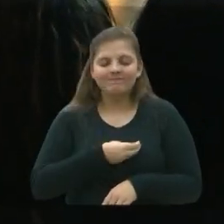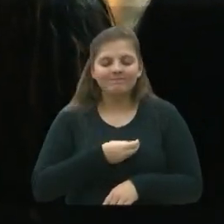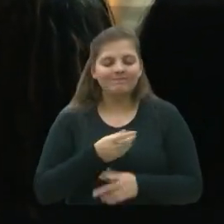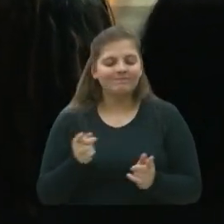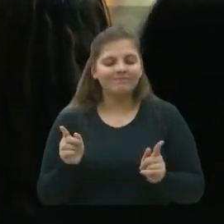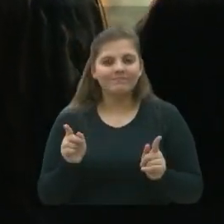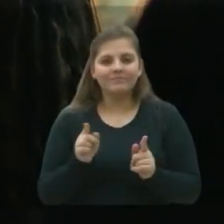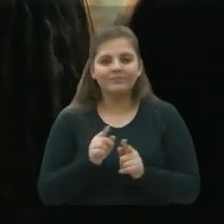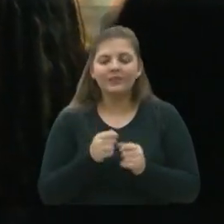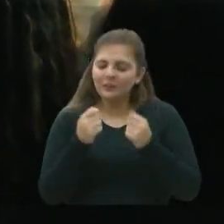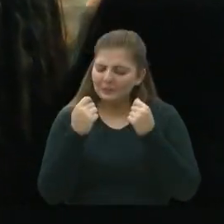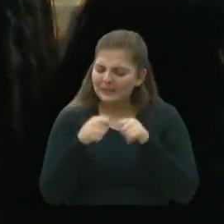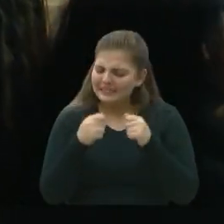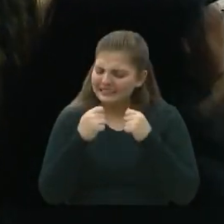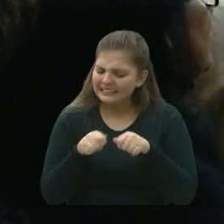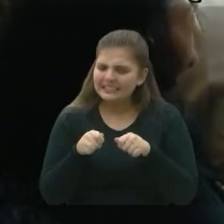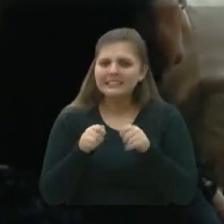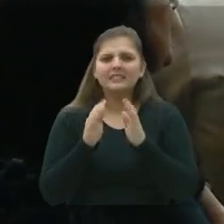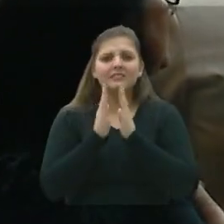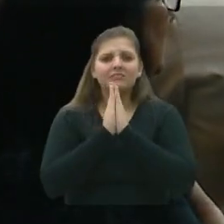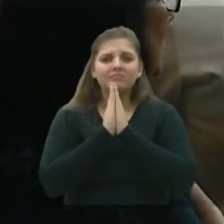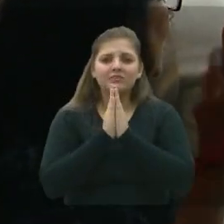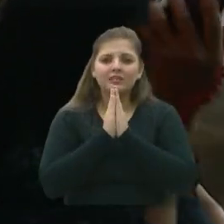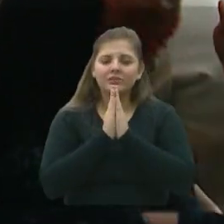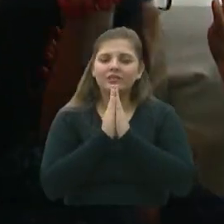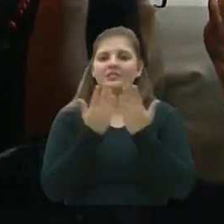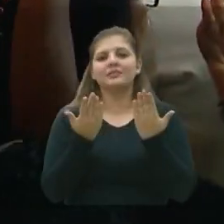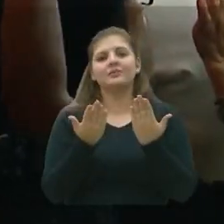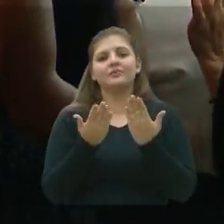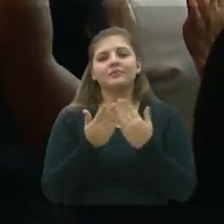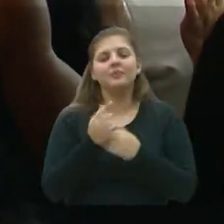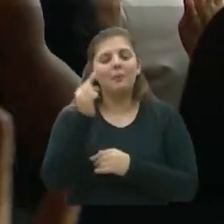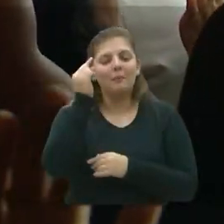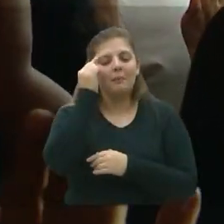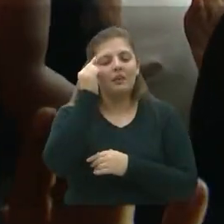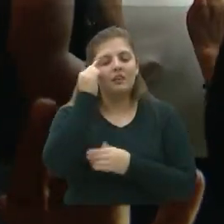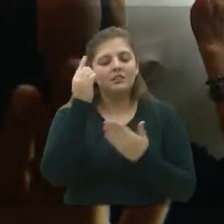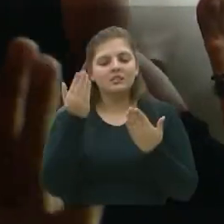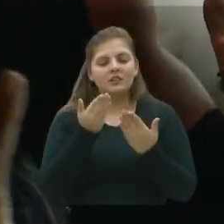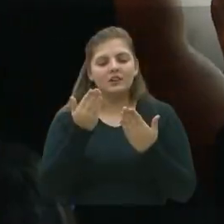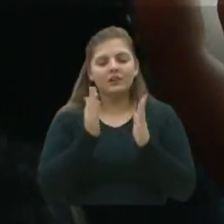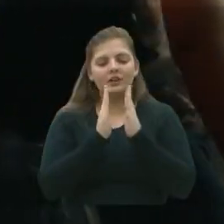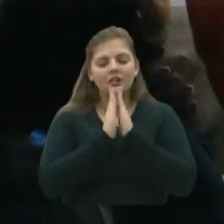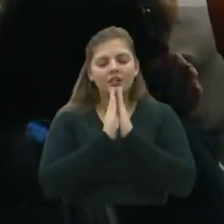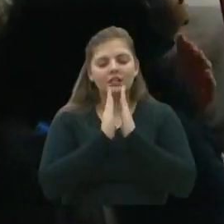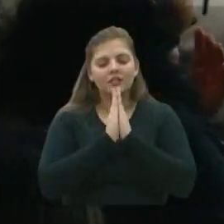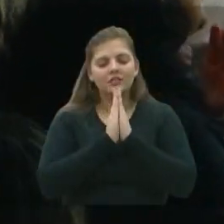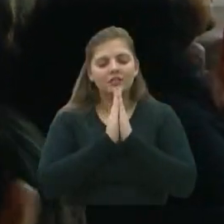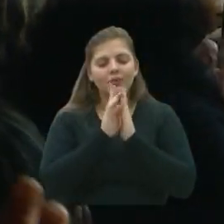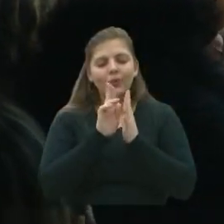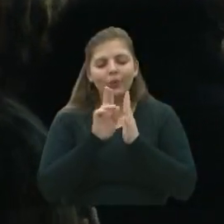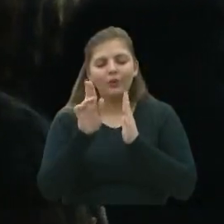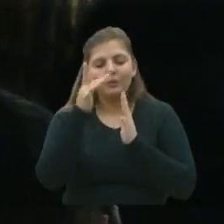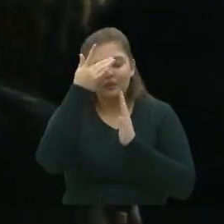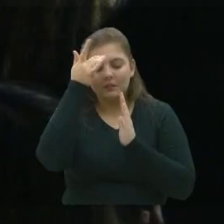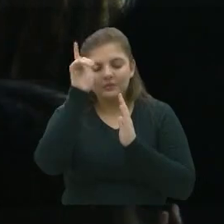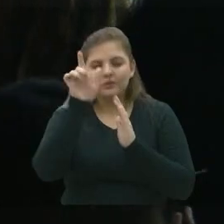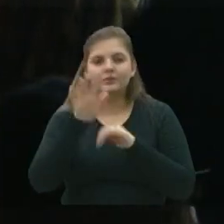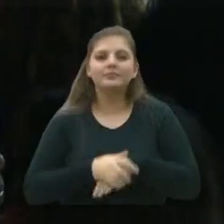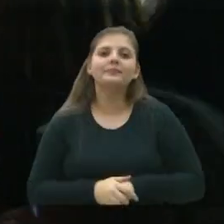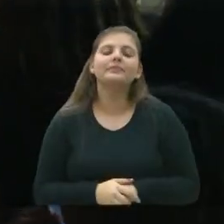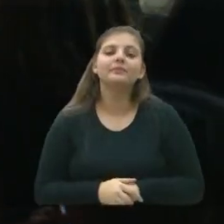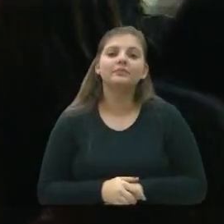que está precisando muito da tua oração. Estou rezando por você.